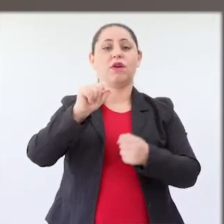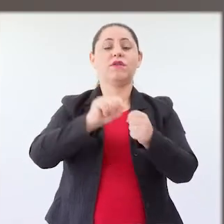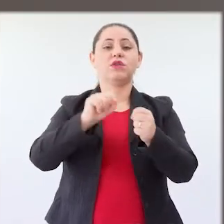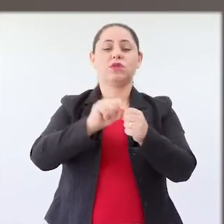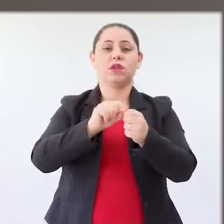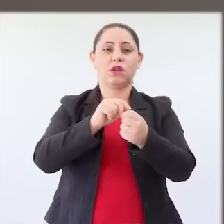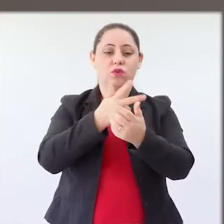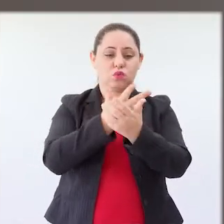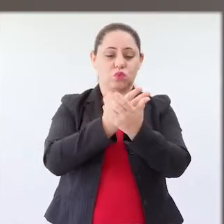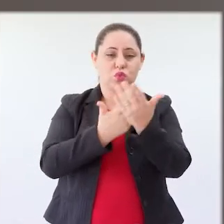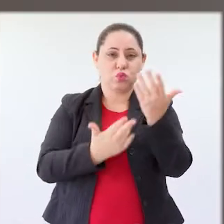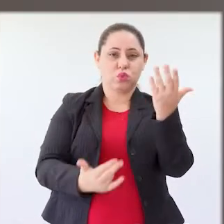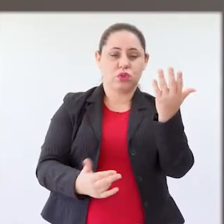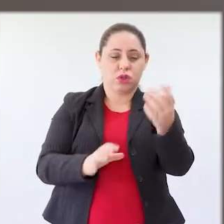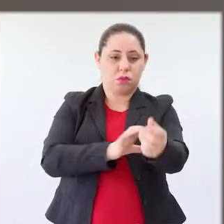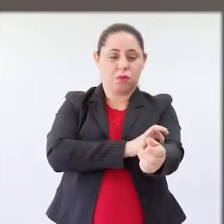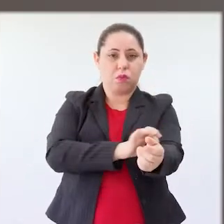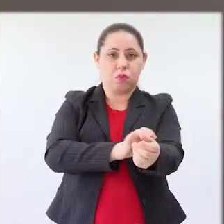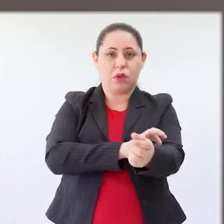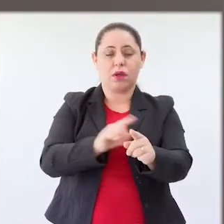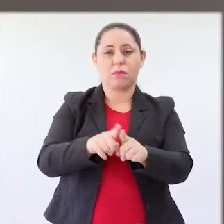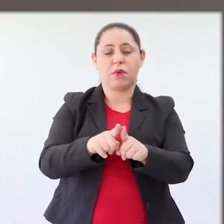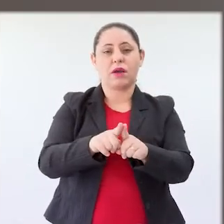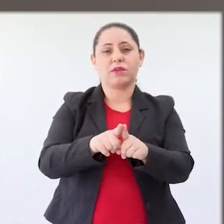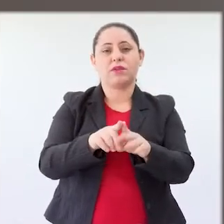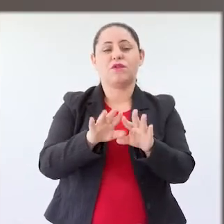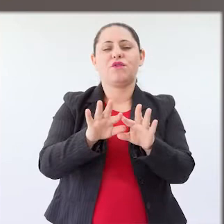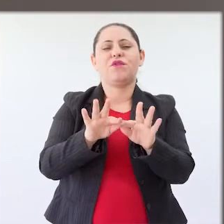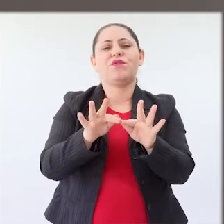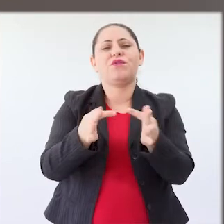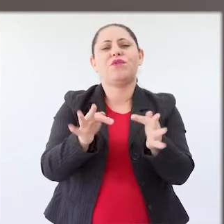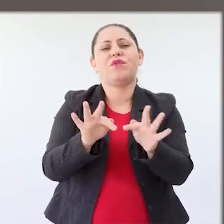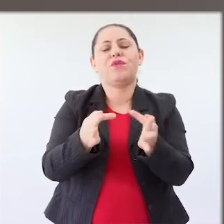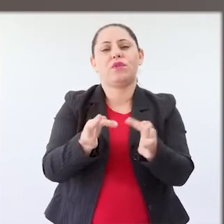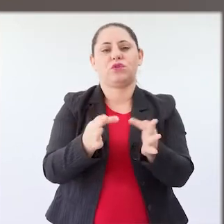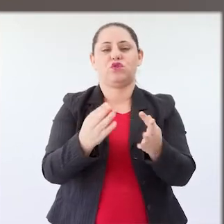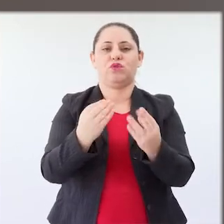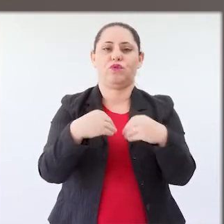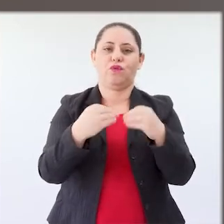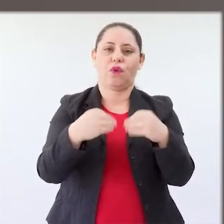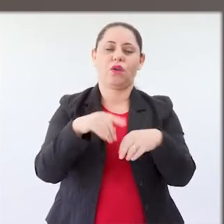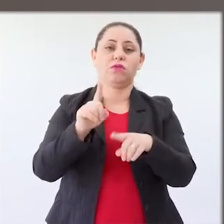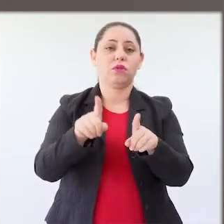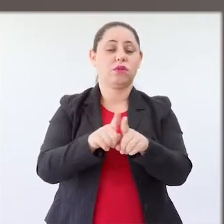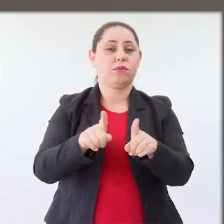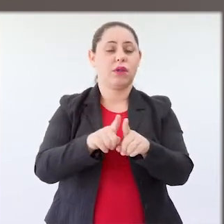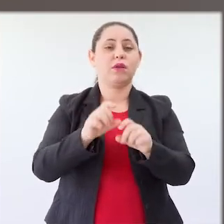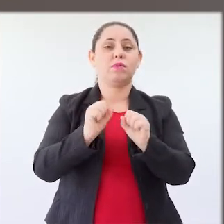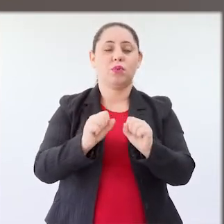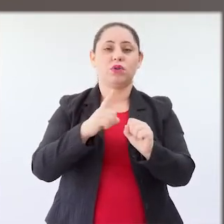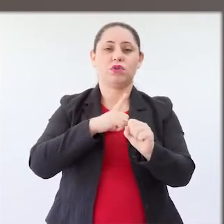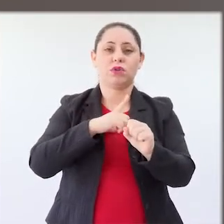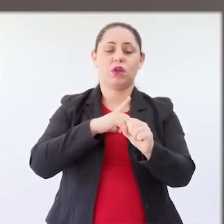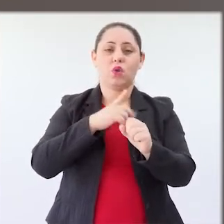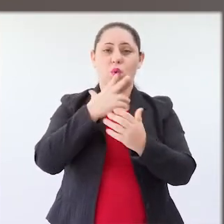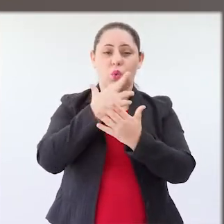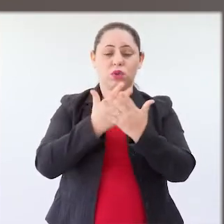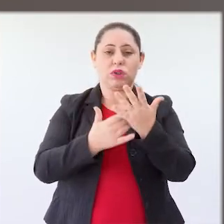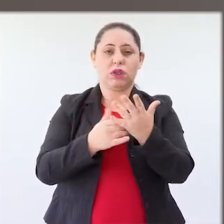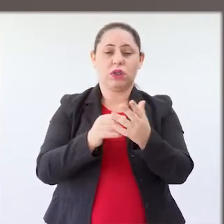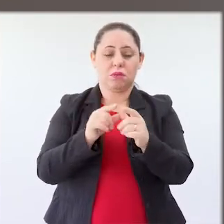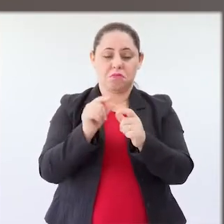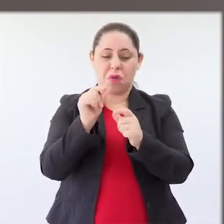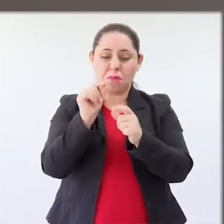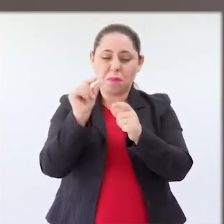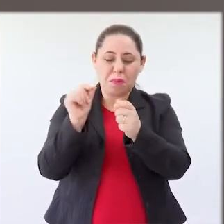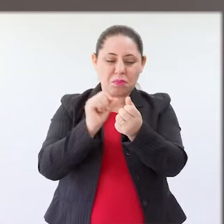uma alteração da vascularização, né? Principalmente nos vasos, deixando eles mais frágeis. E pode ter, então, a questão da coagulação, que